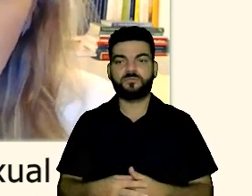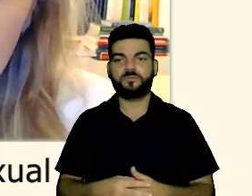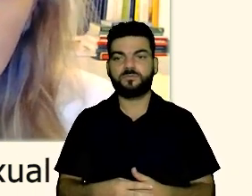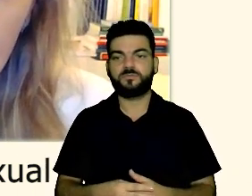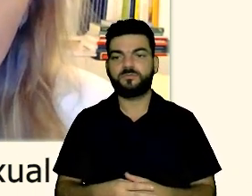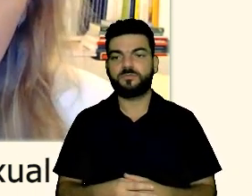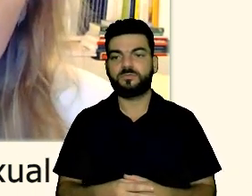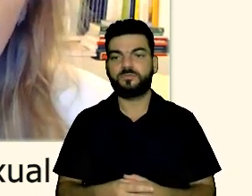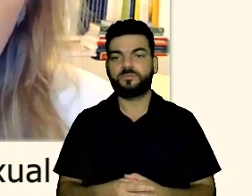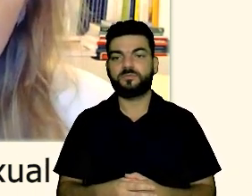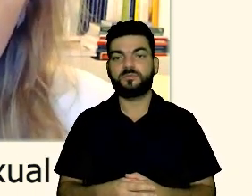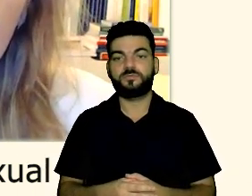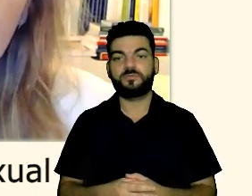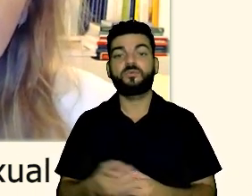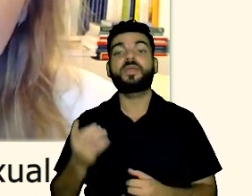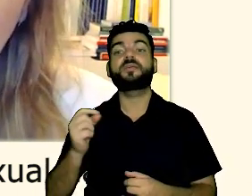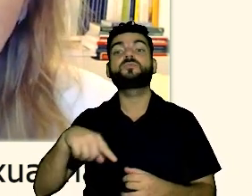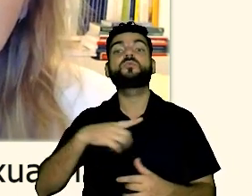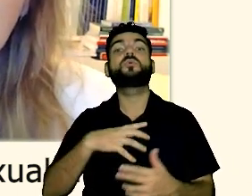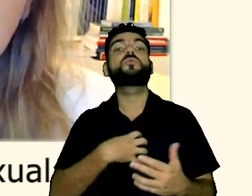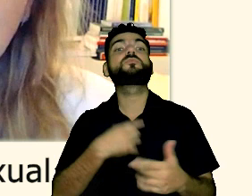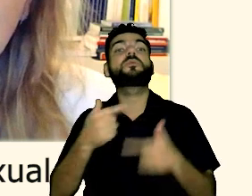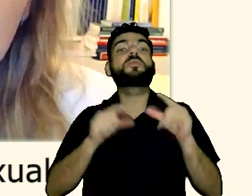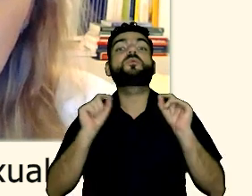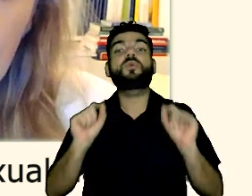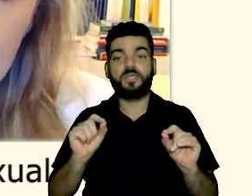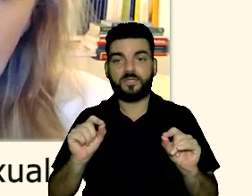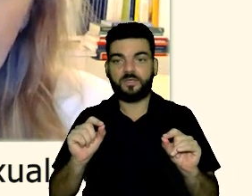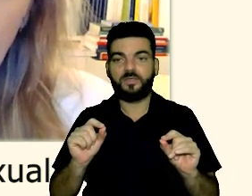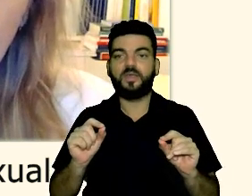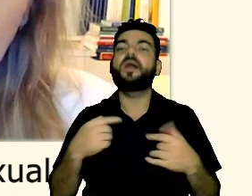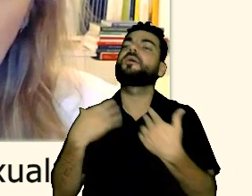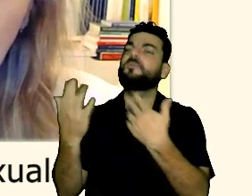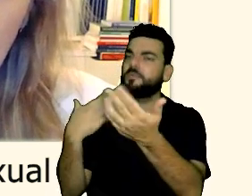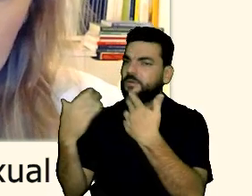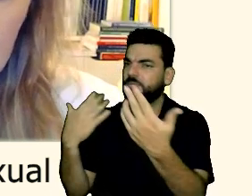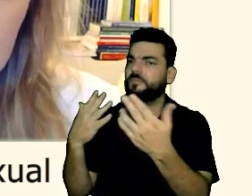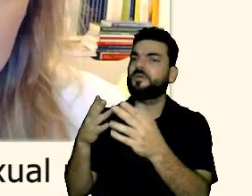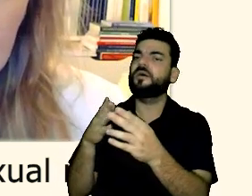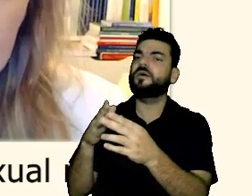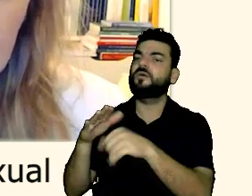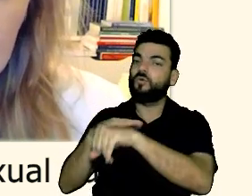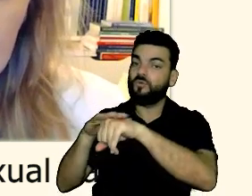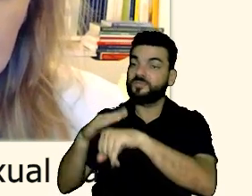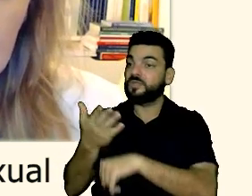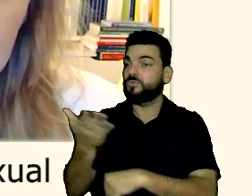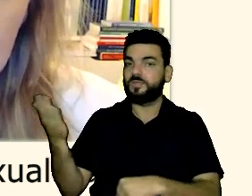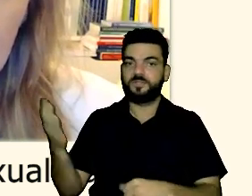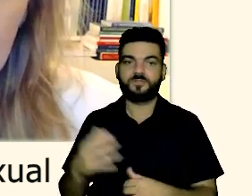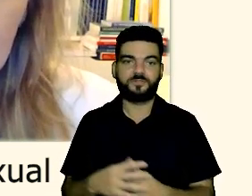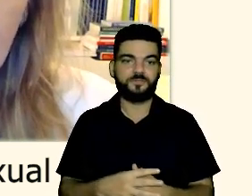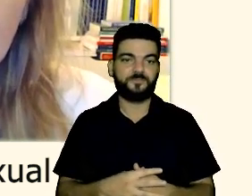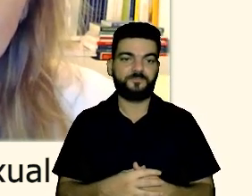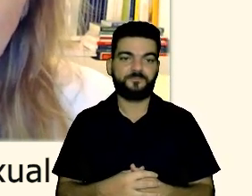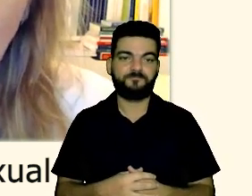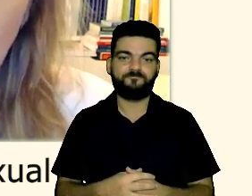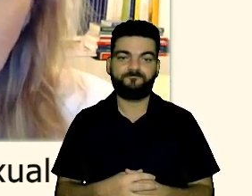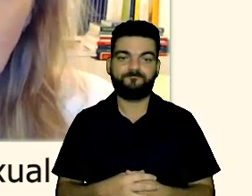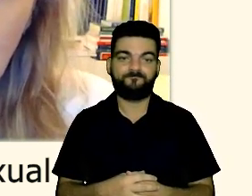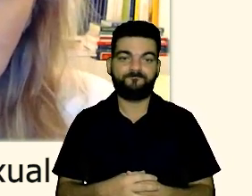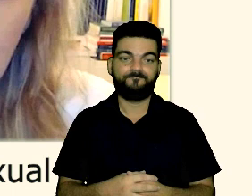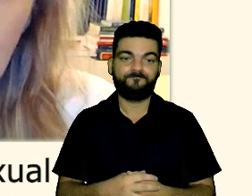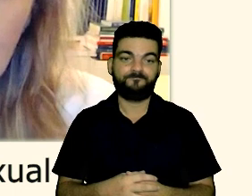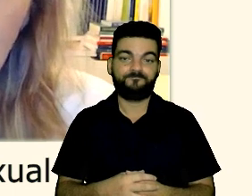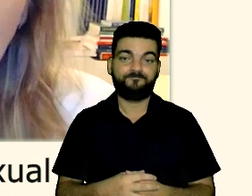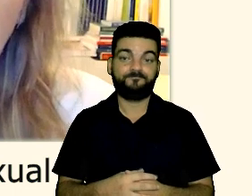que estamos aqui? É a pergunta, né? Qual o significado do trabalho para todos nós, né? quem